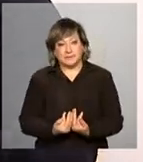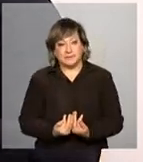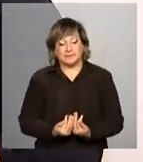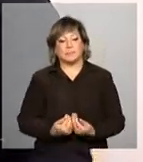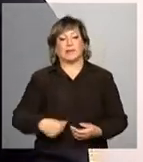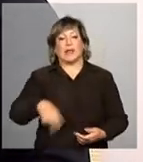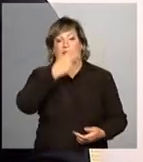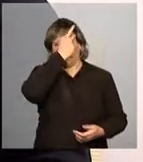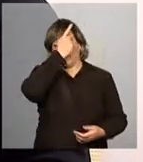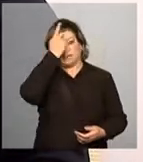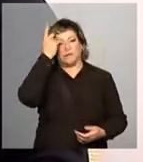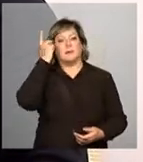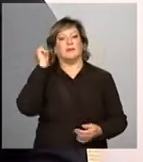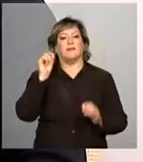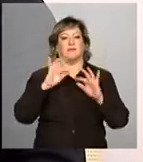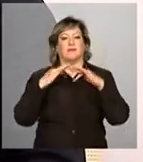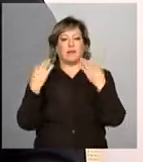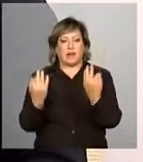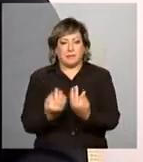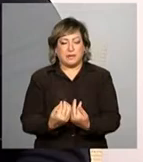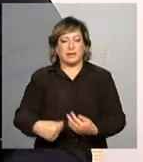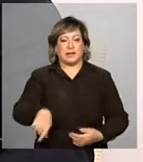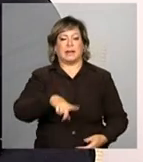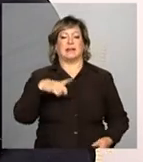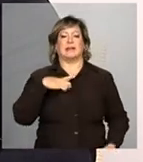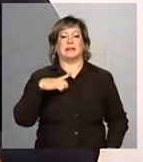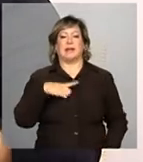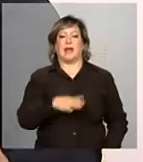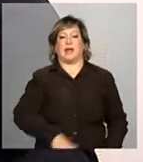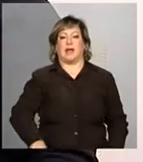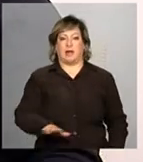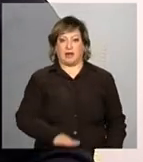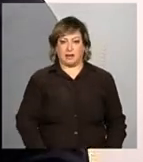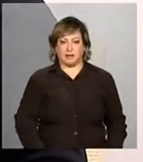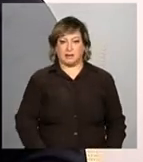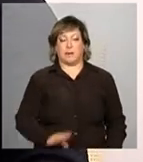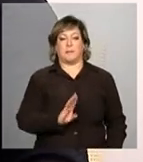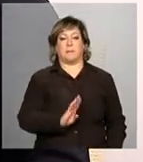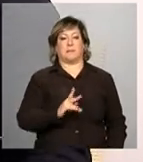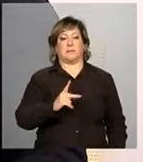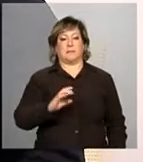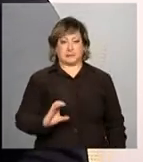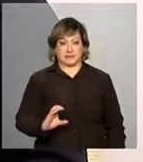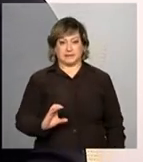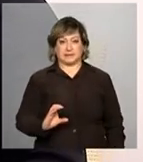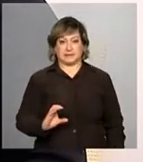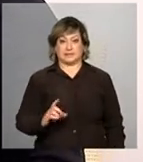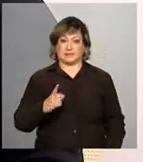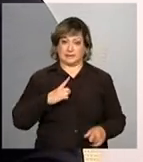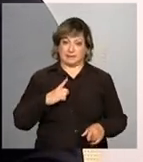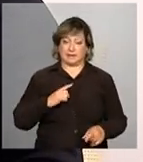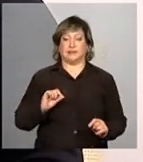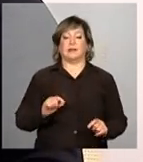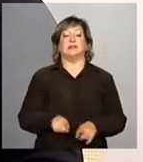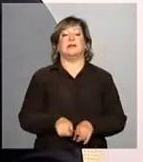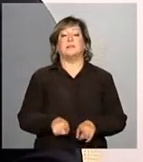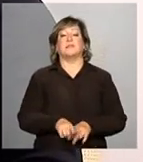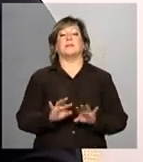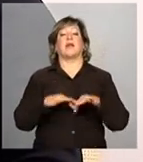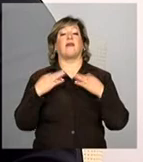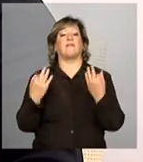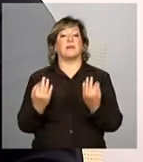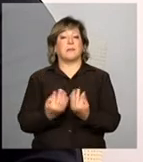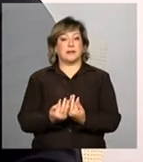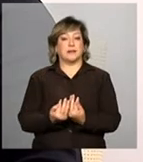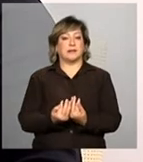famílias que têm crianças com o BPC né e das famílias que